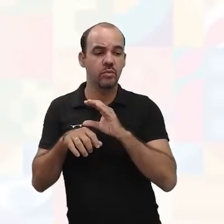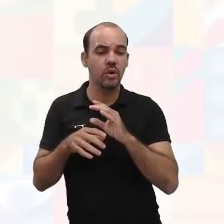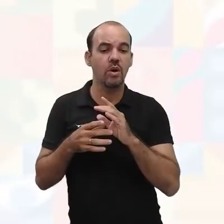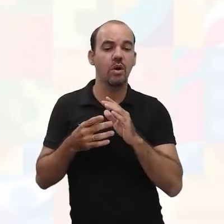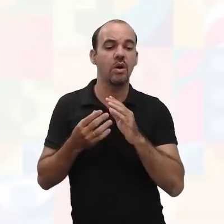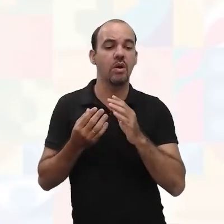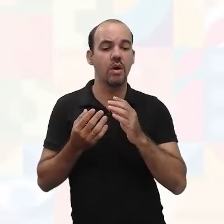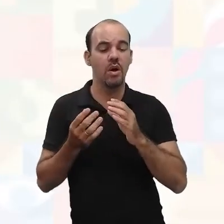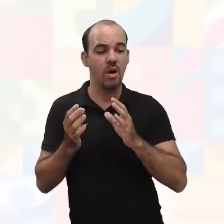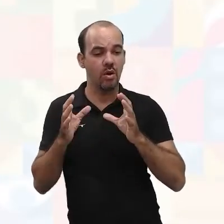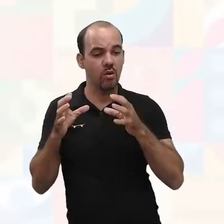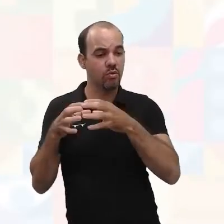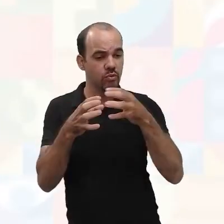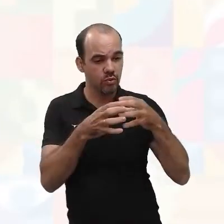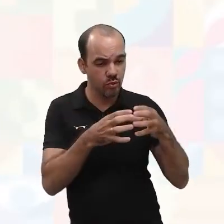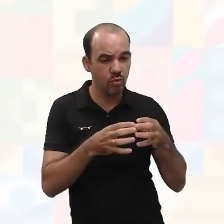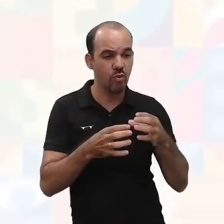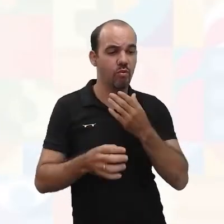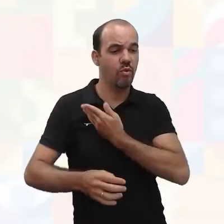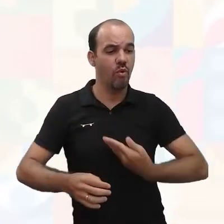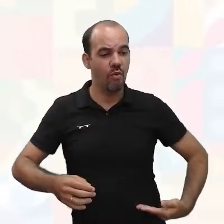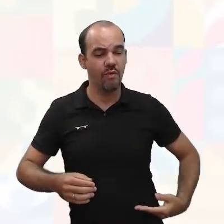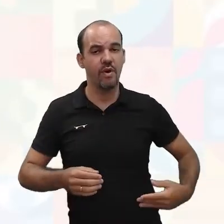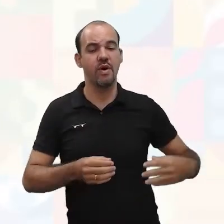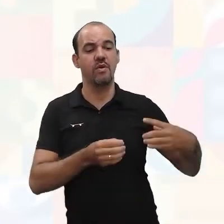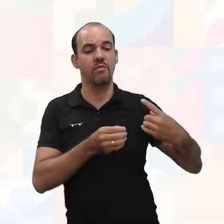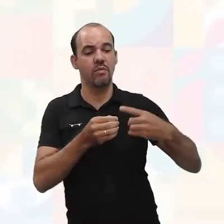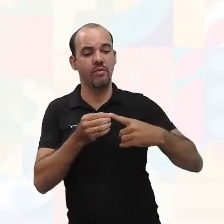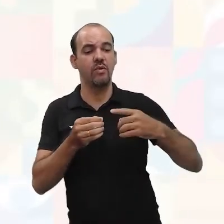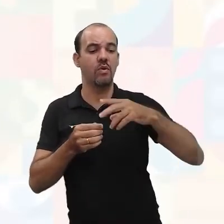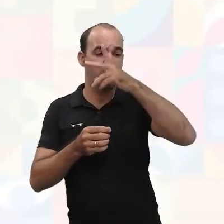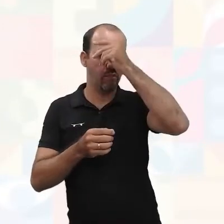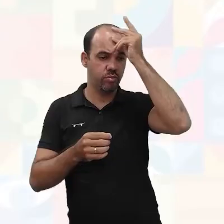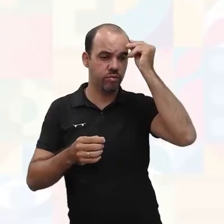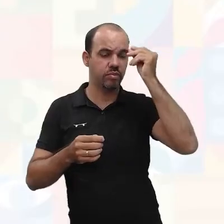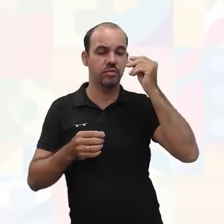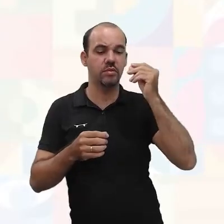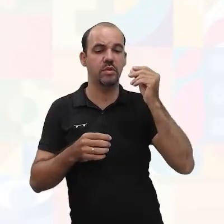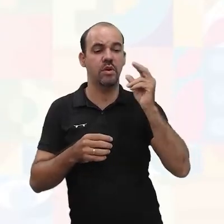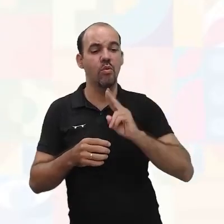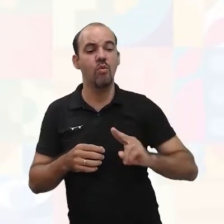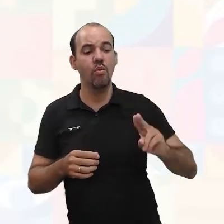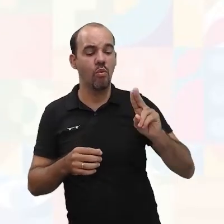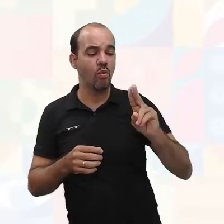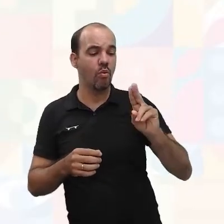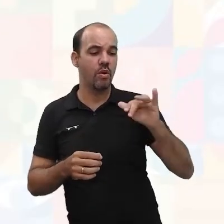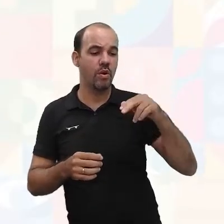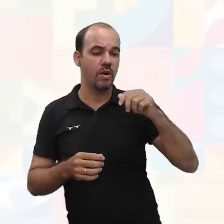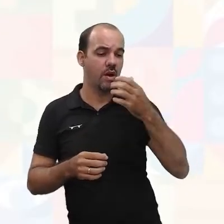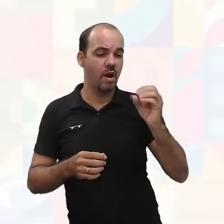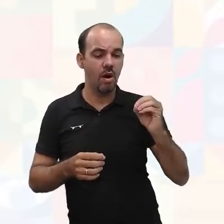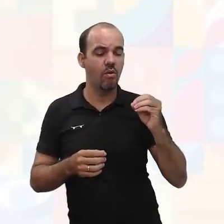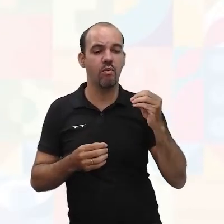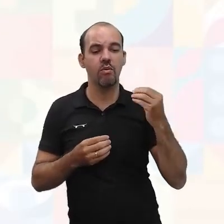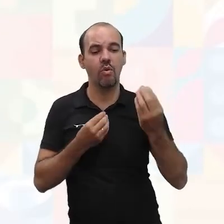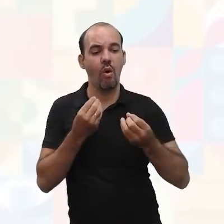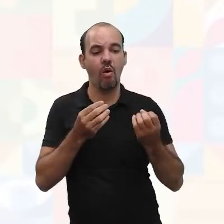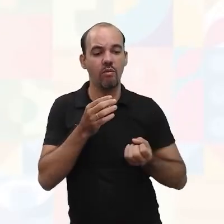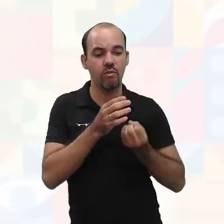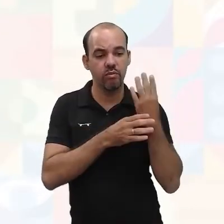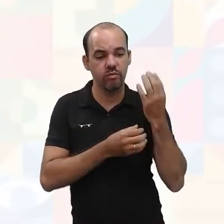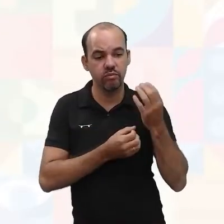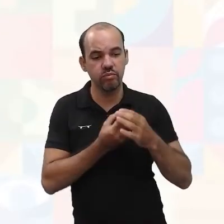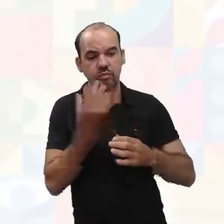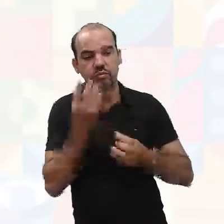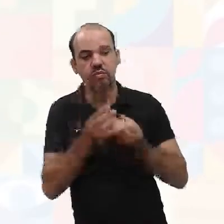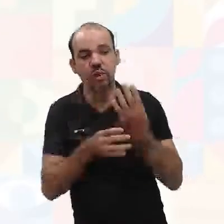hierarquias de competência no que tange ao fomento, ao custeio, à manutenção e à oferta, a gente tem que pensar que isso foi algo que veio lá de